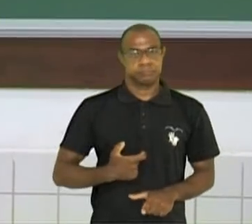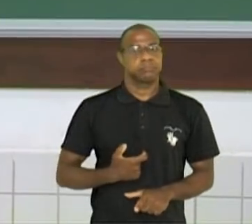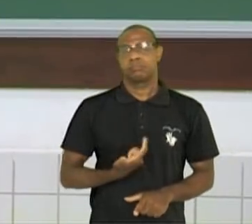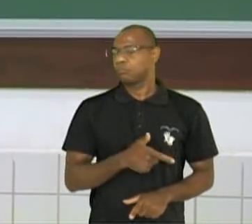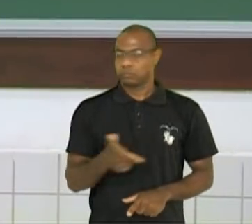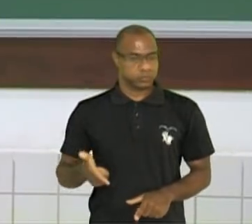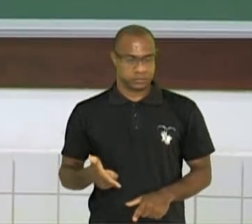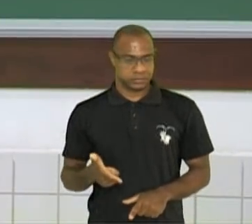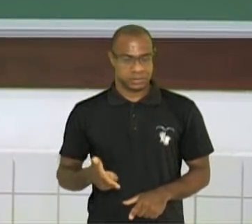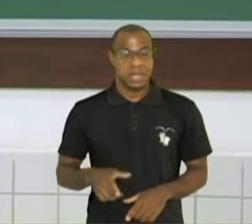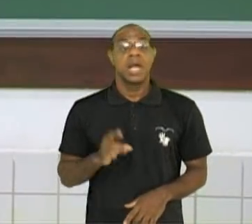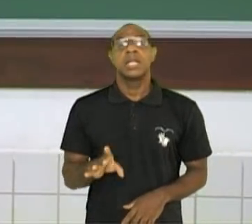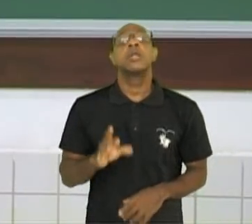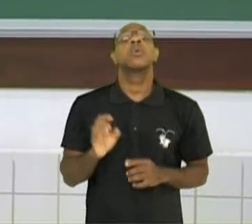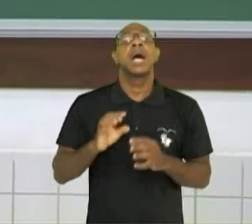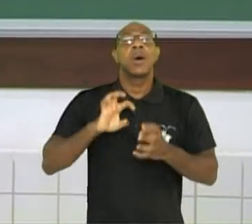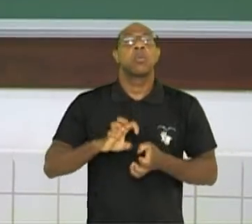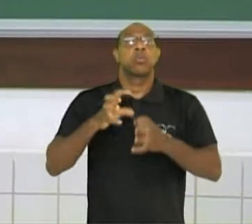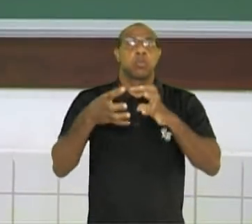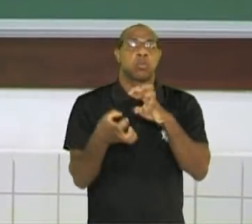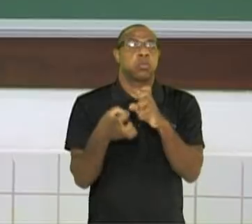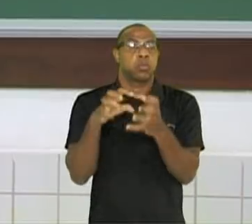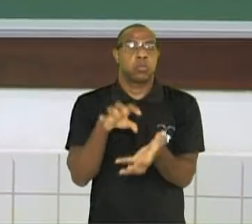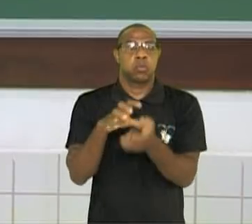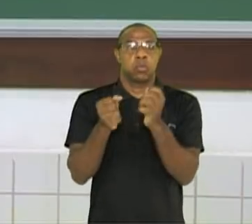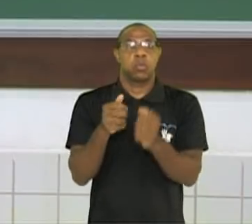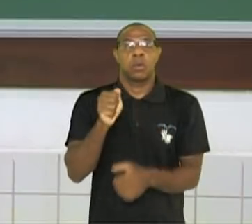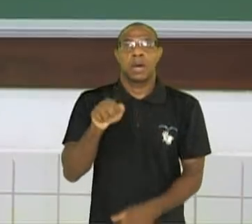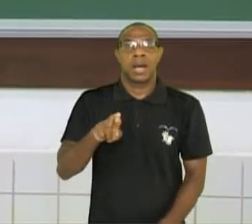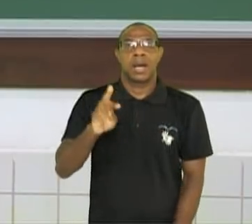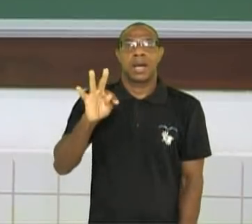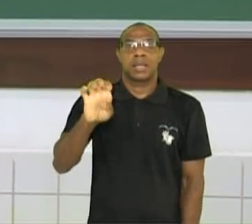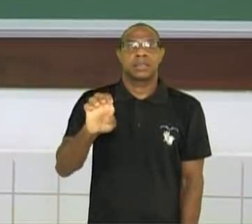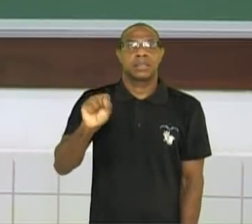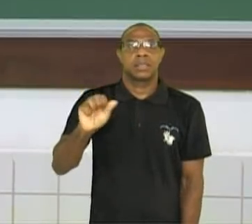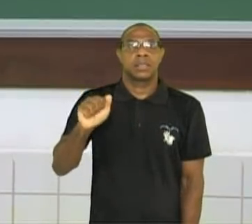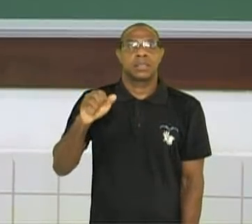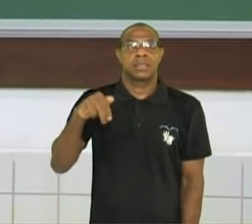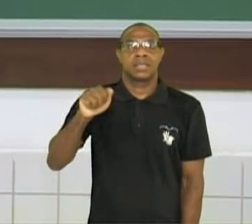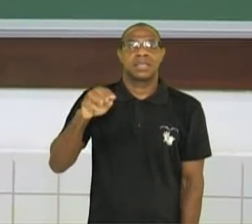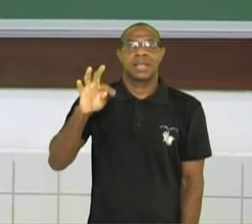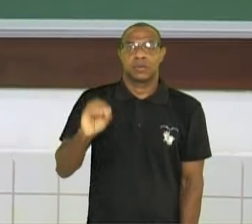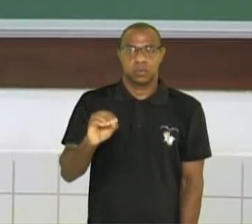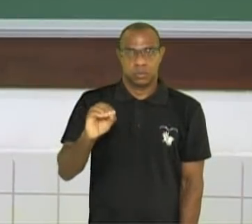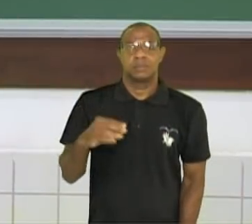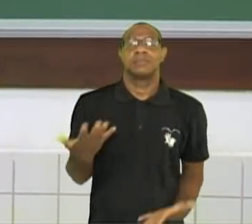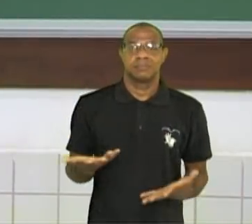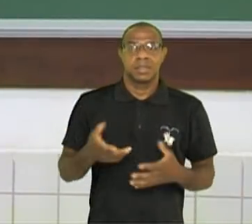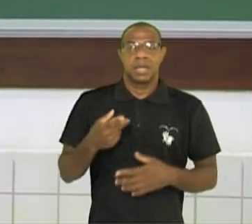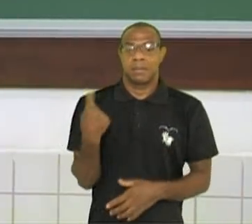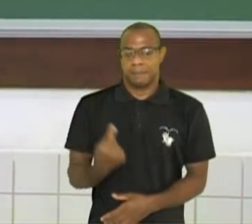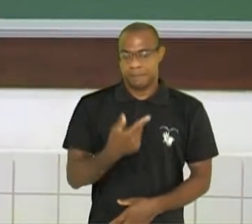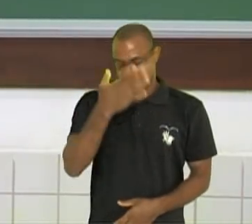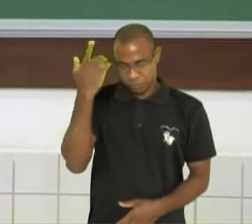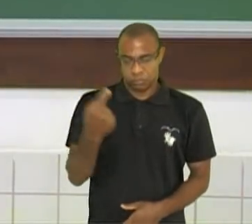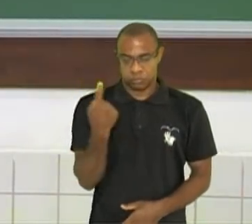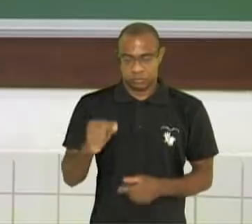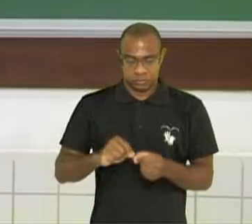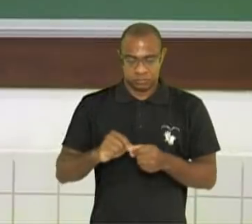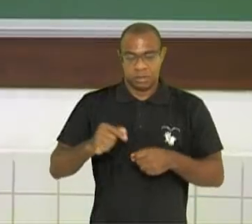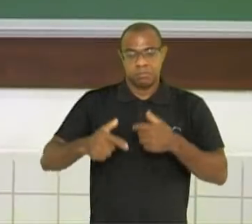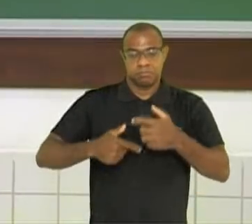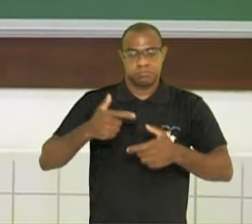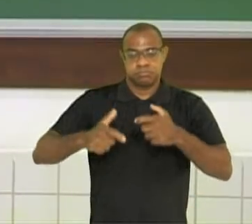proprietário de todos os modos para produzir uma mercadoria. Então, no artesanato, uma pessoa sozinha produzindo a mercadoria,